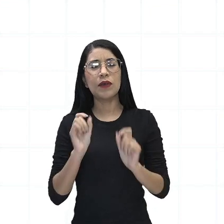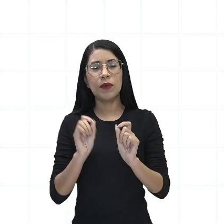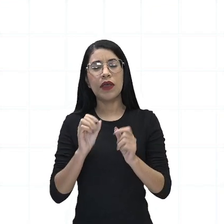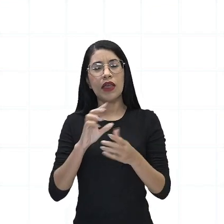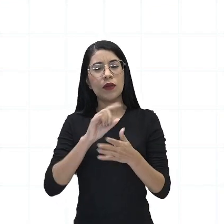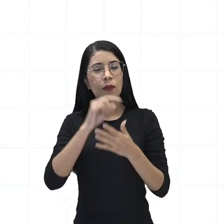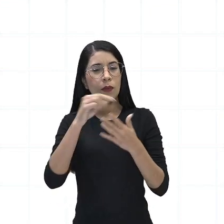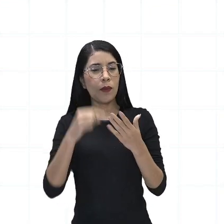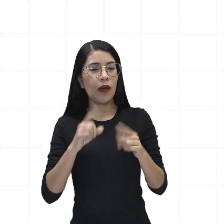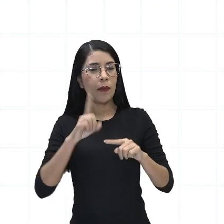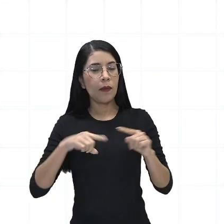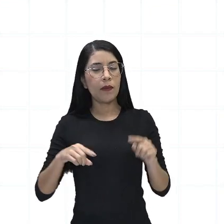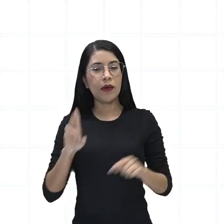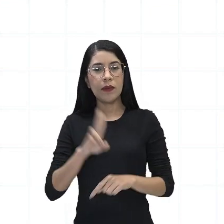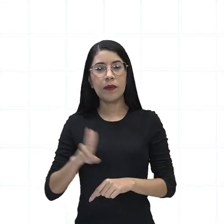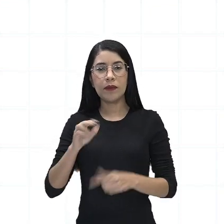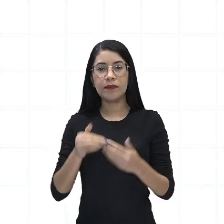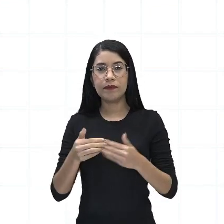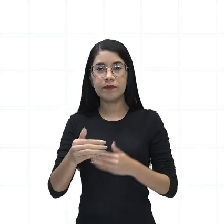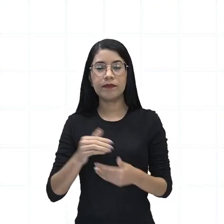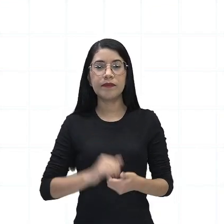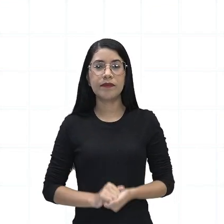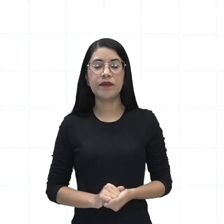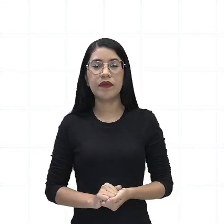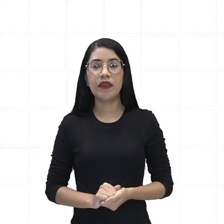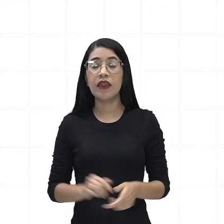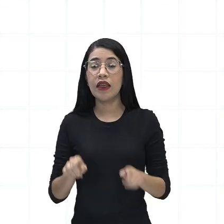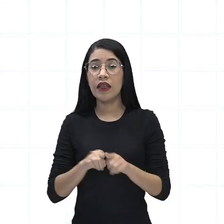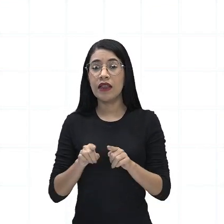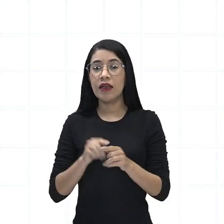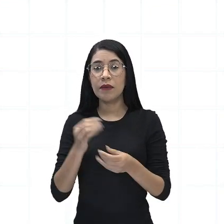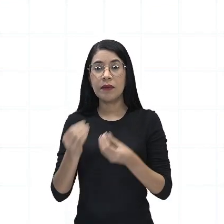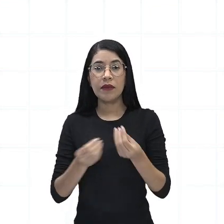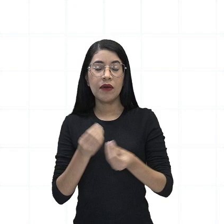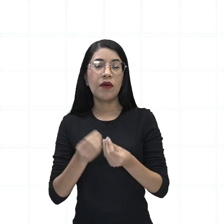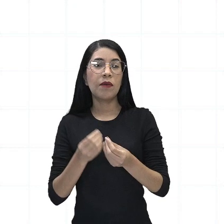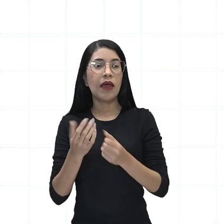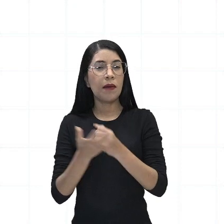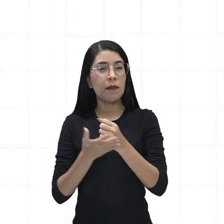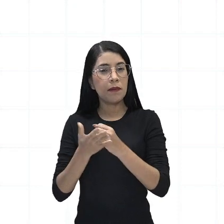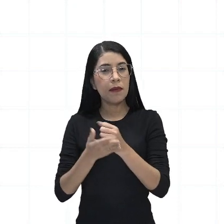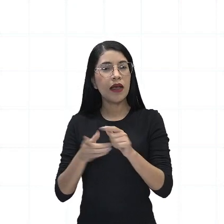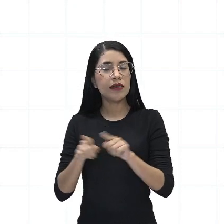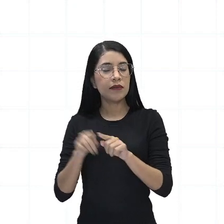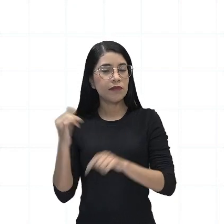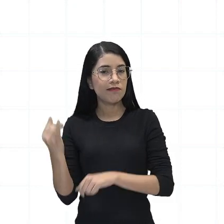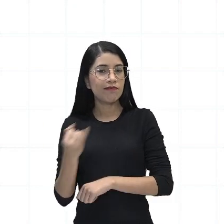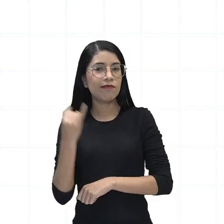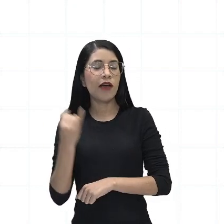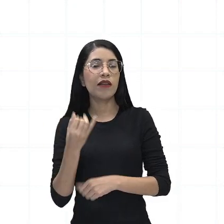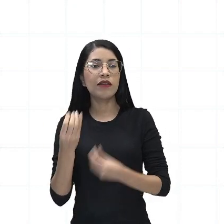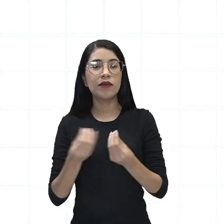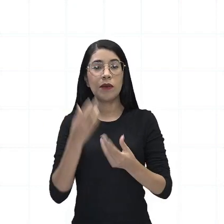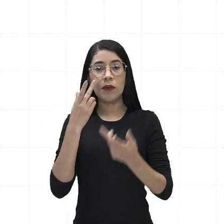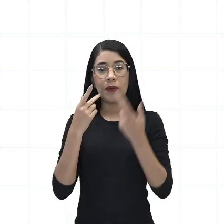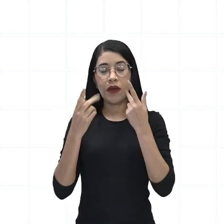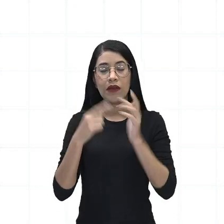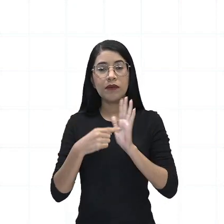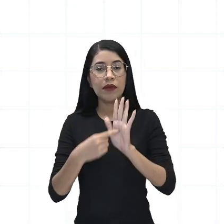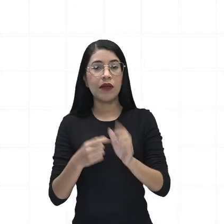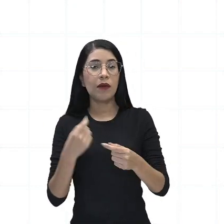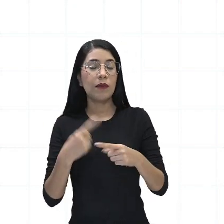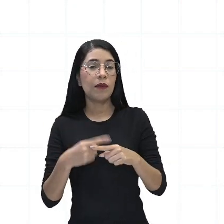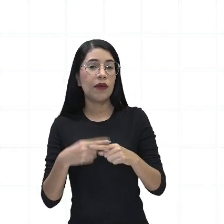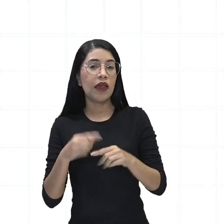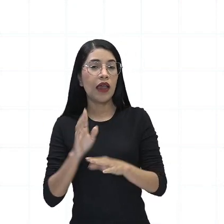adereço. Continuando, os adereços são uma parte essencial da produção teatral, pois ajudam